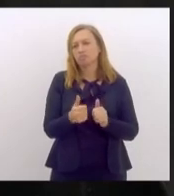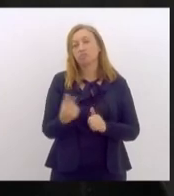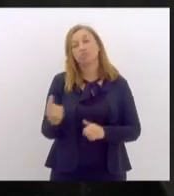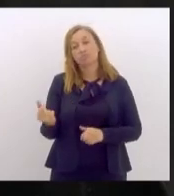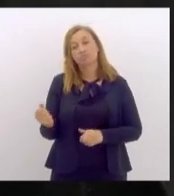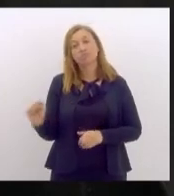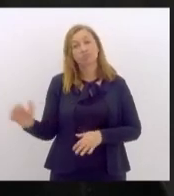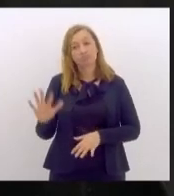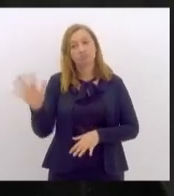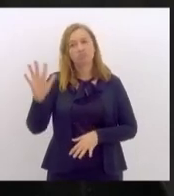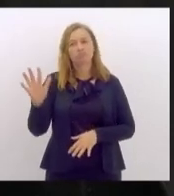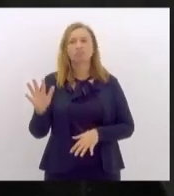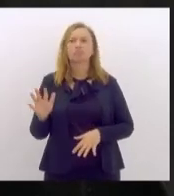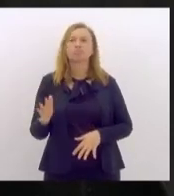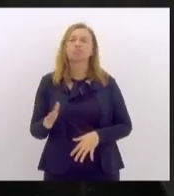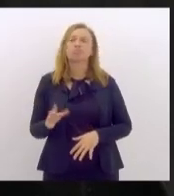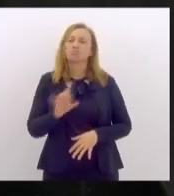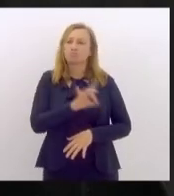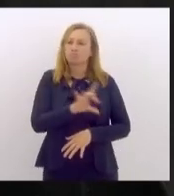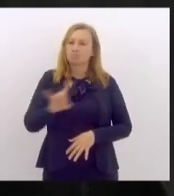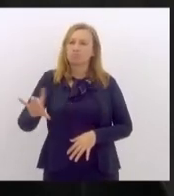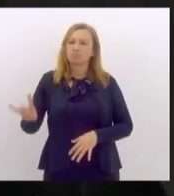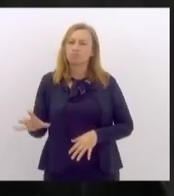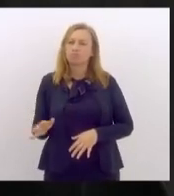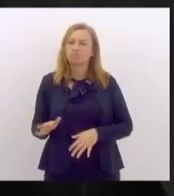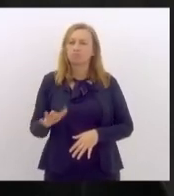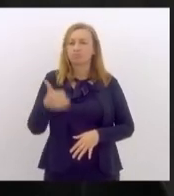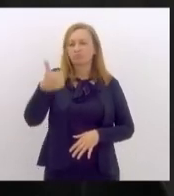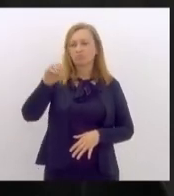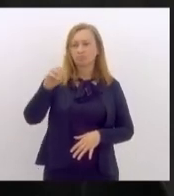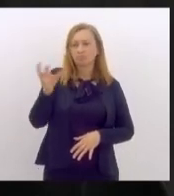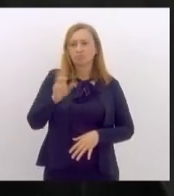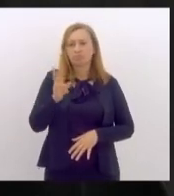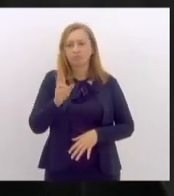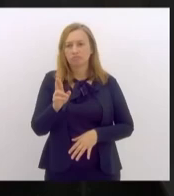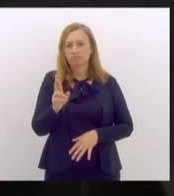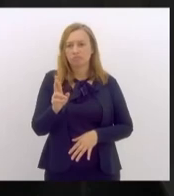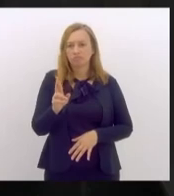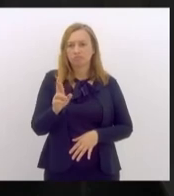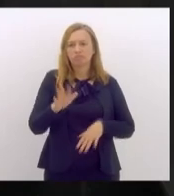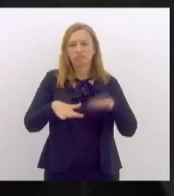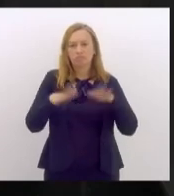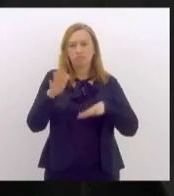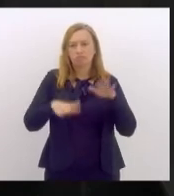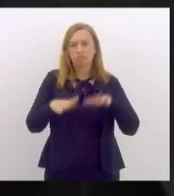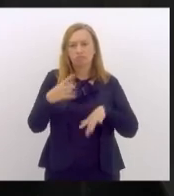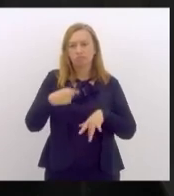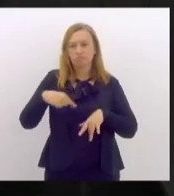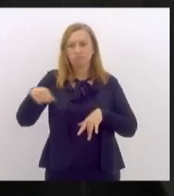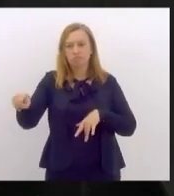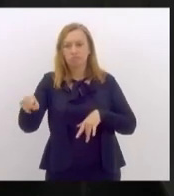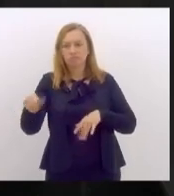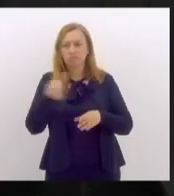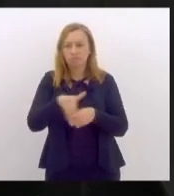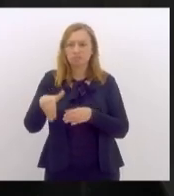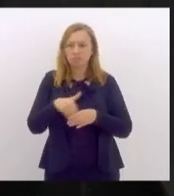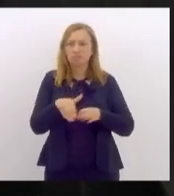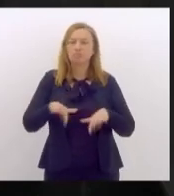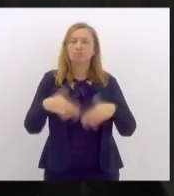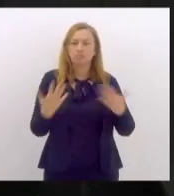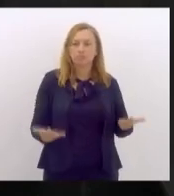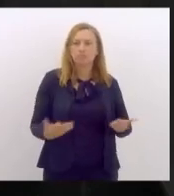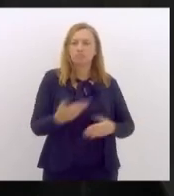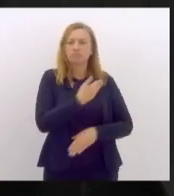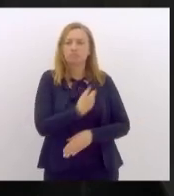altíssimas e é que cada um vai gastar cerca de r$ 10 no mínimo para o seu deslocamento então que o